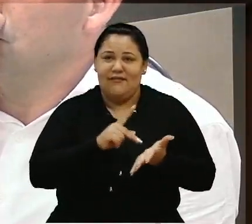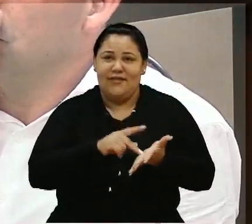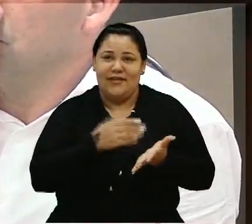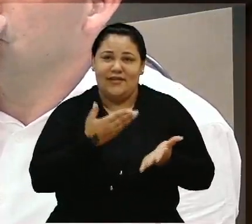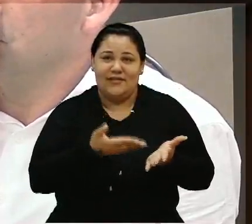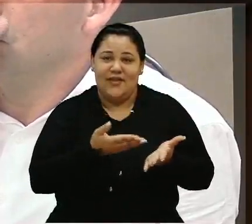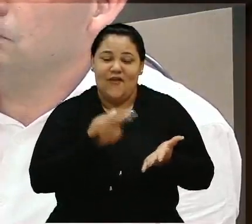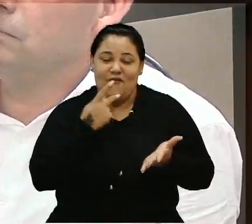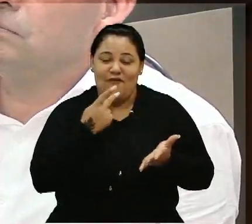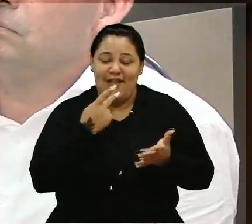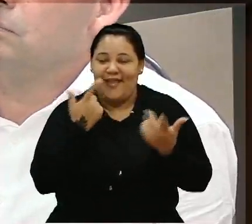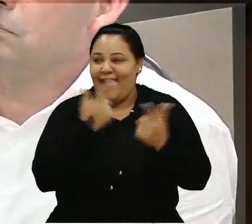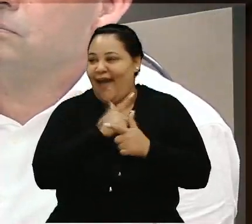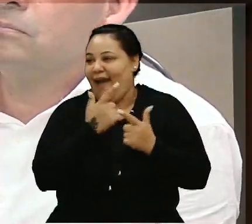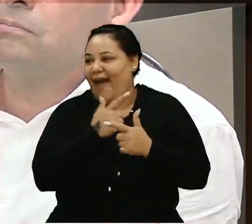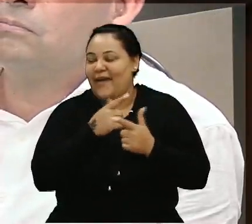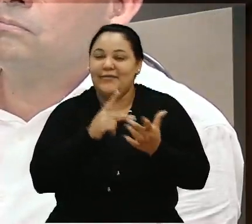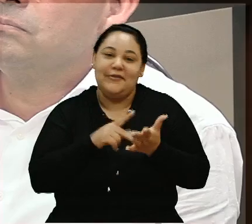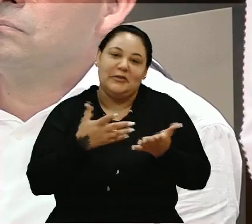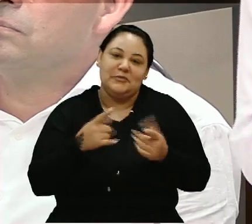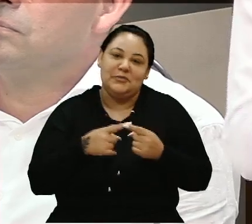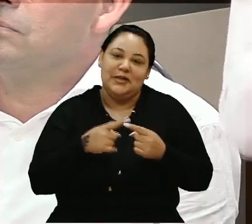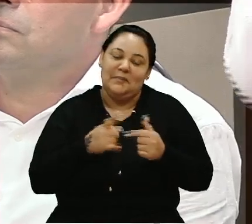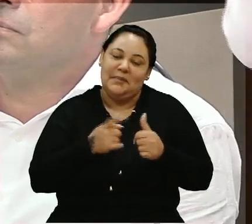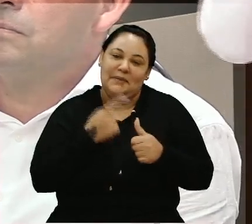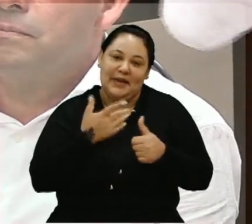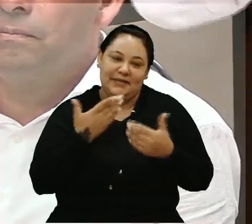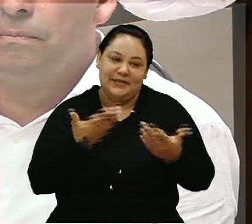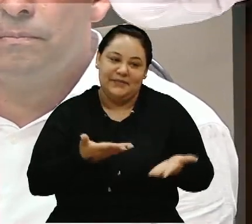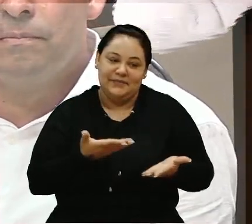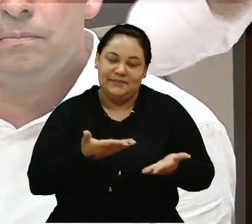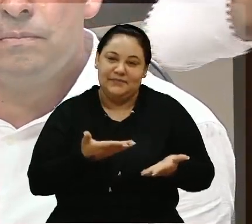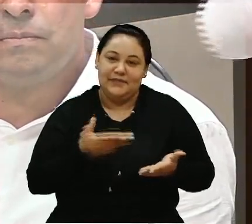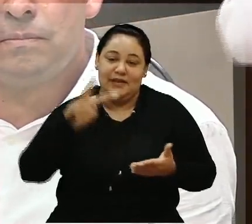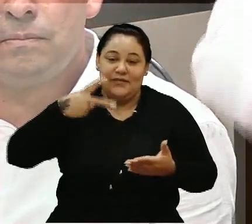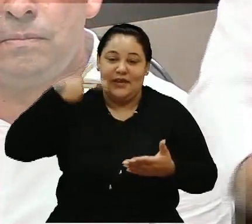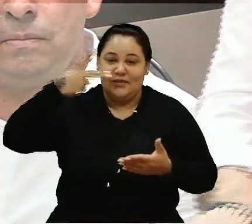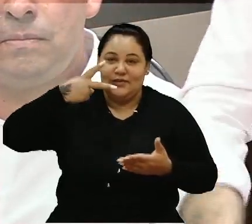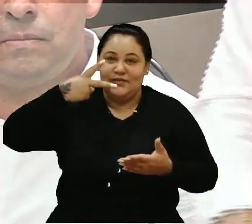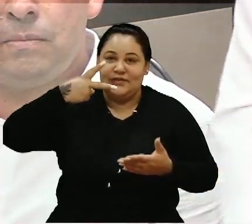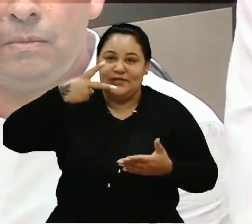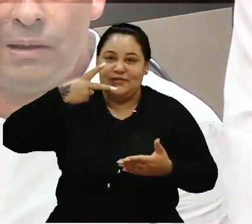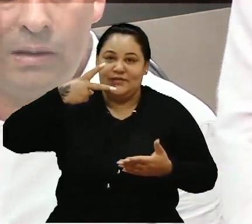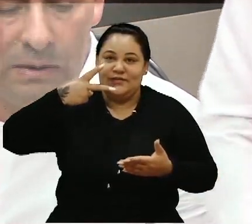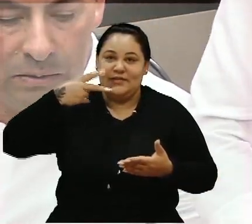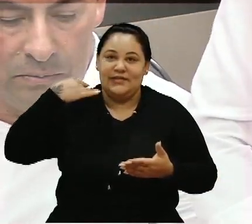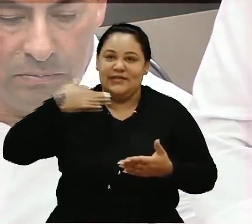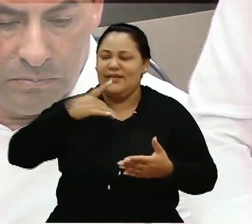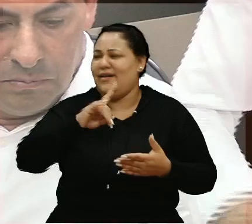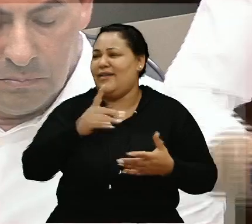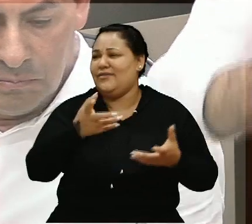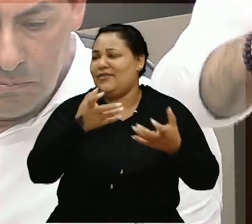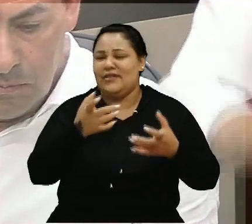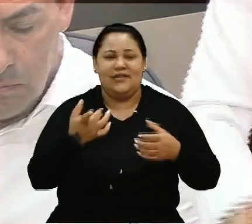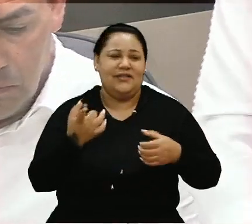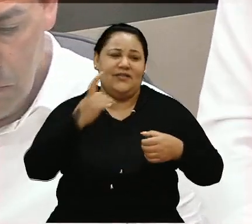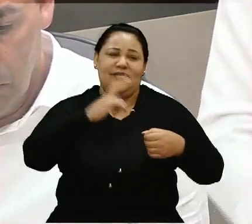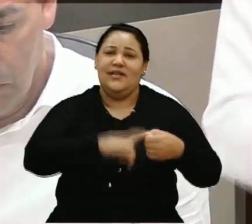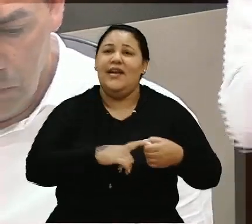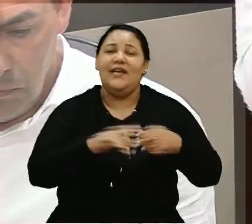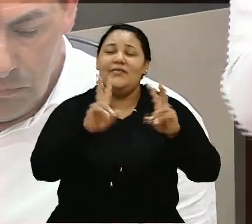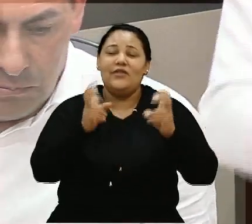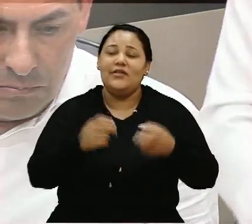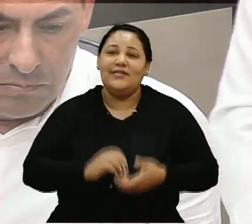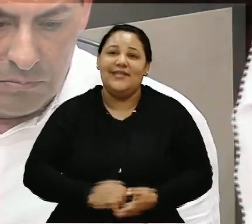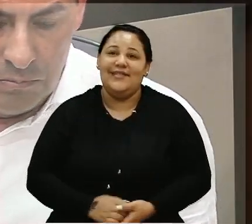dou risada, na verdade. Primeiro, também até a vereadora Andressa já trouxe, eu não queria voltar nesse tema, que já está batido, já passou isso aqui,